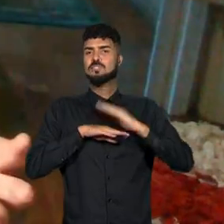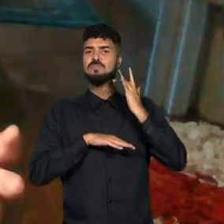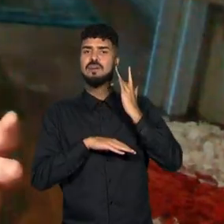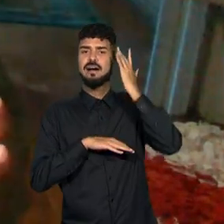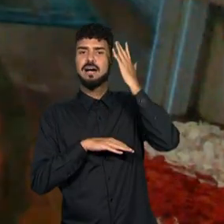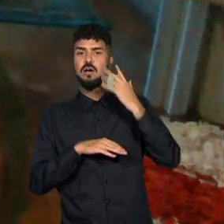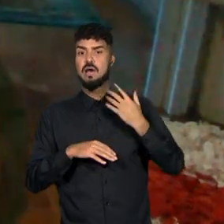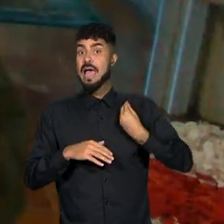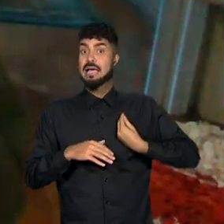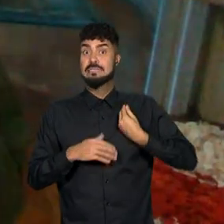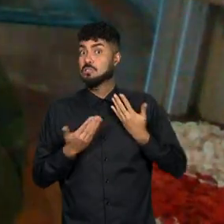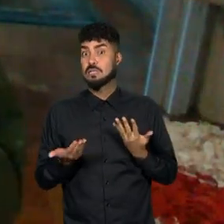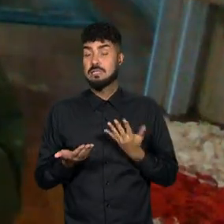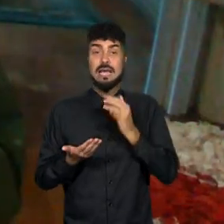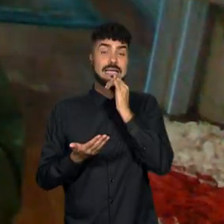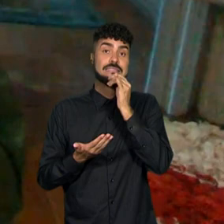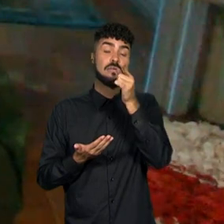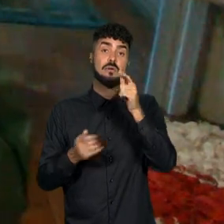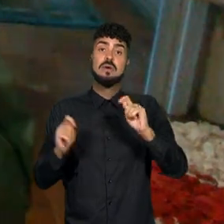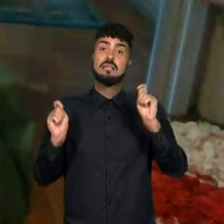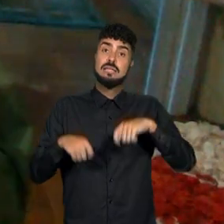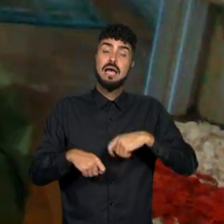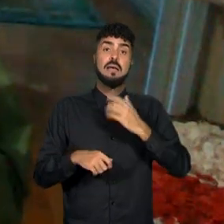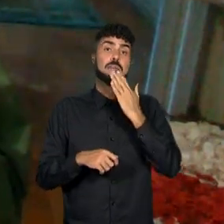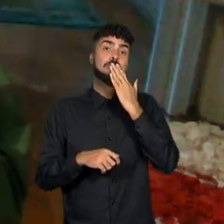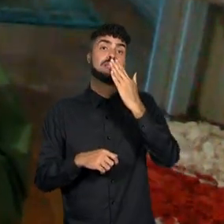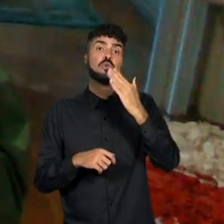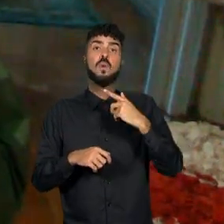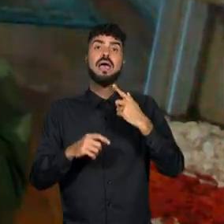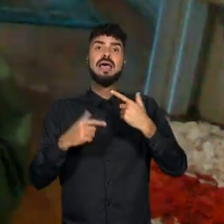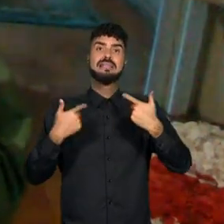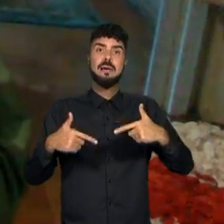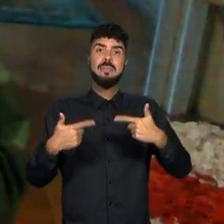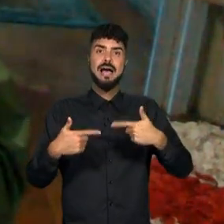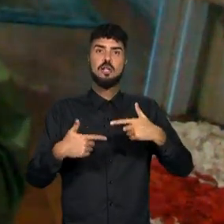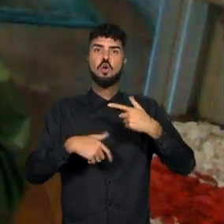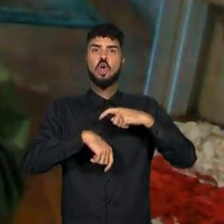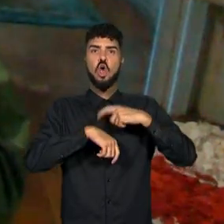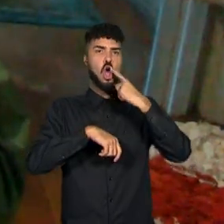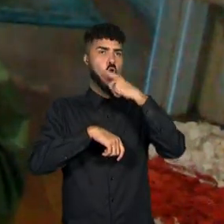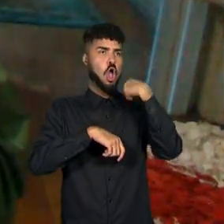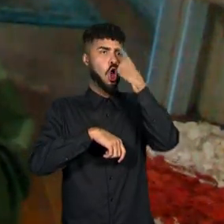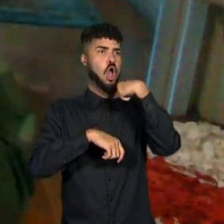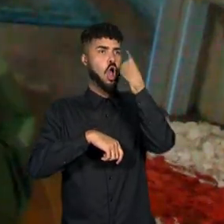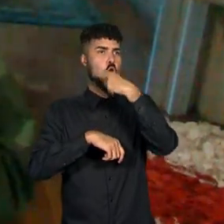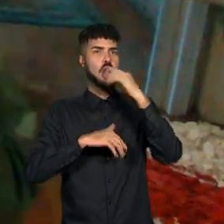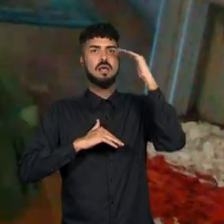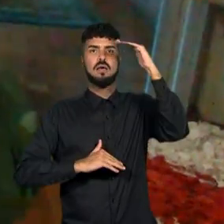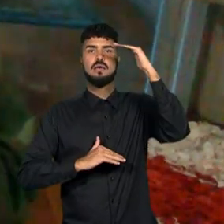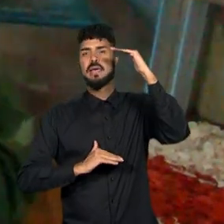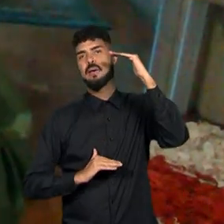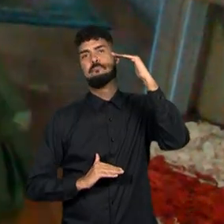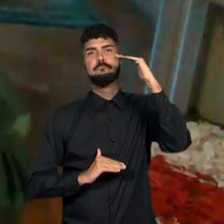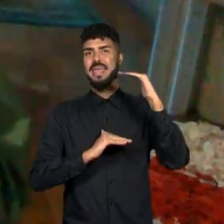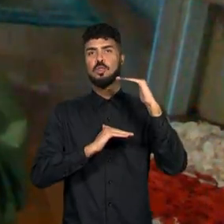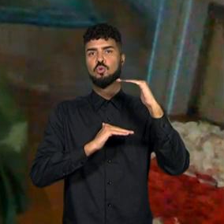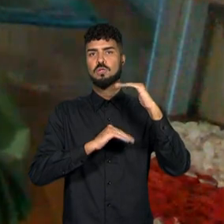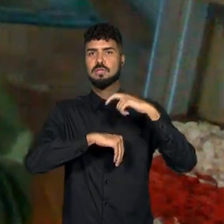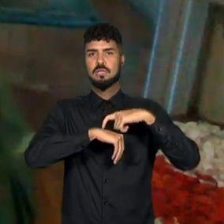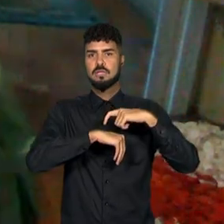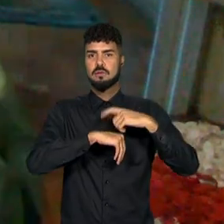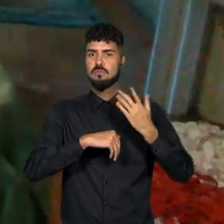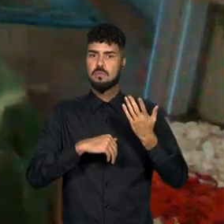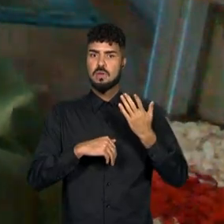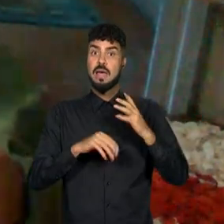por exemplo, uma reivindicação de jornada de trabalho reduzida, né? A redução da jornada de trabalho